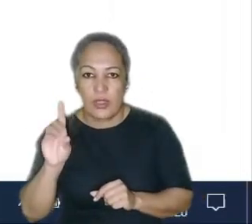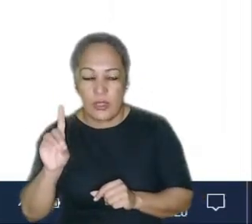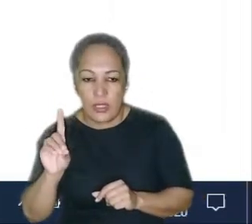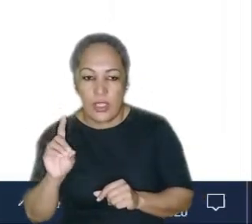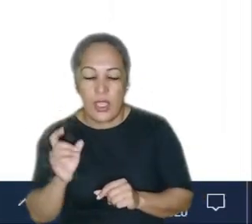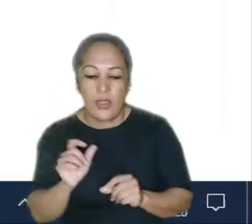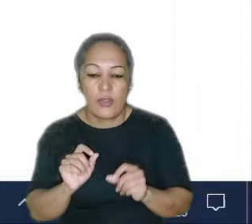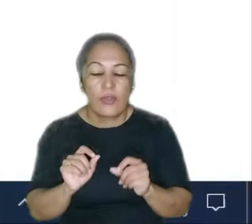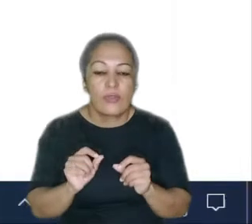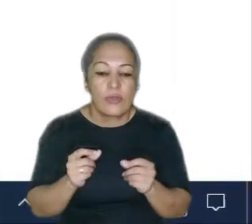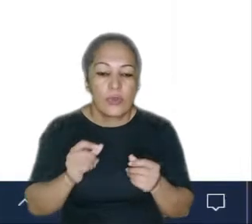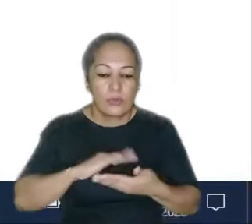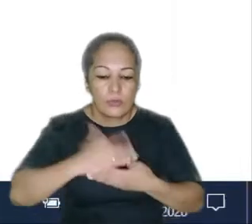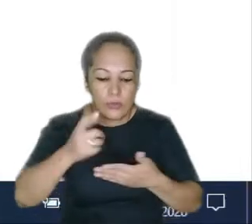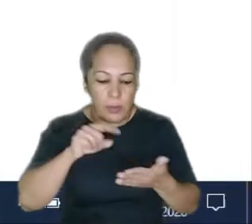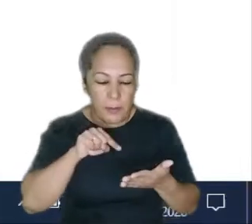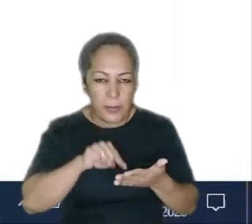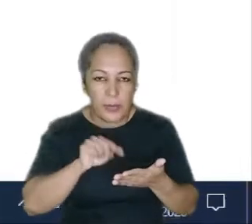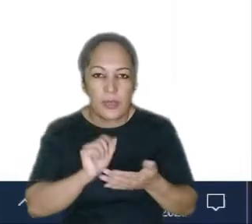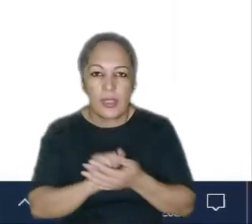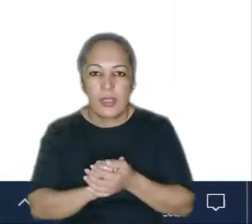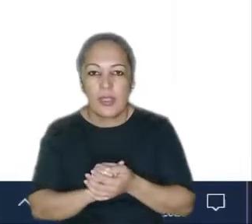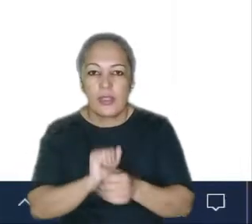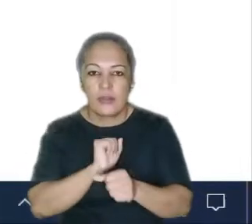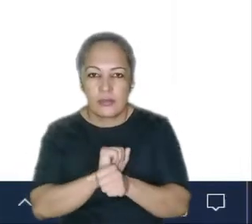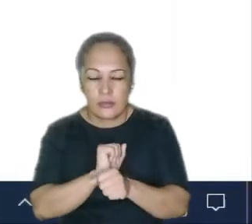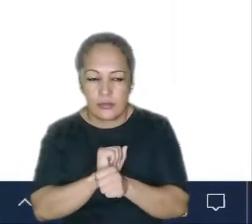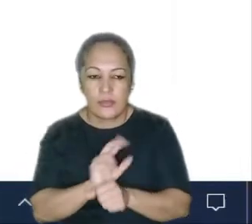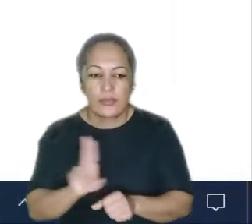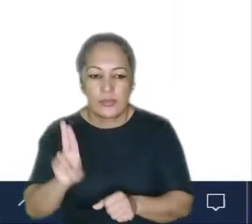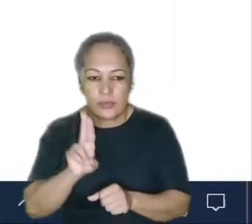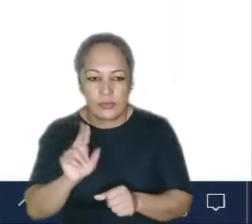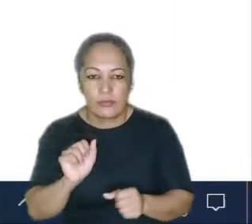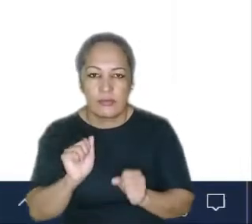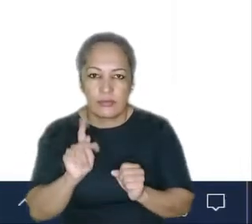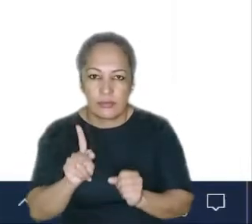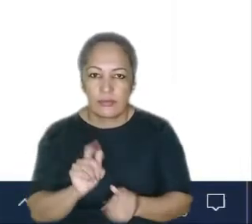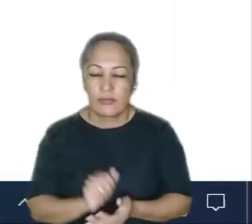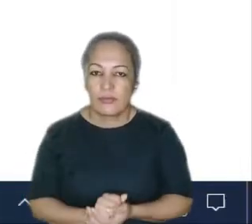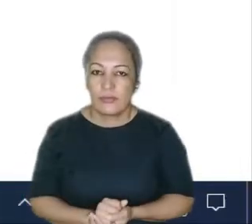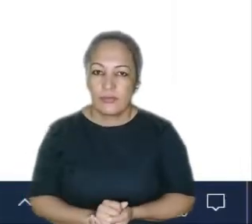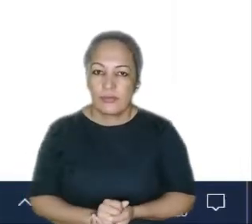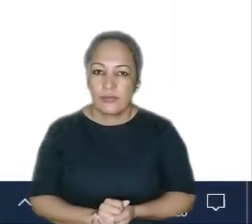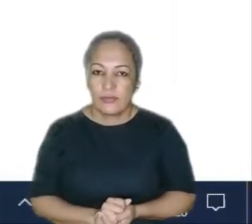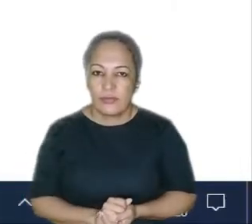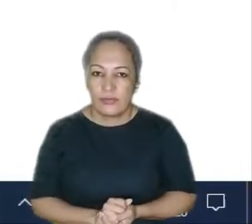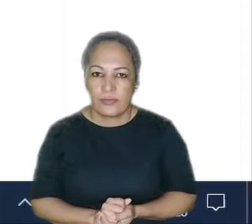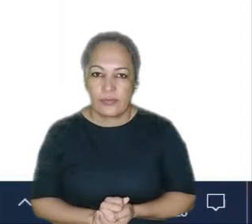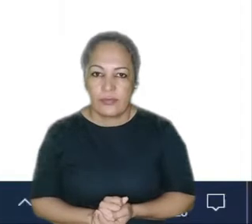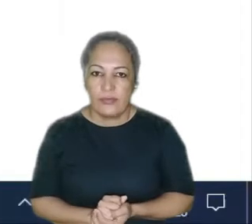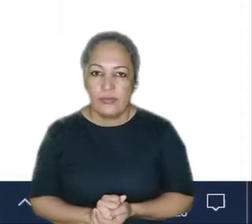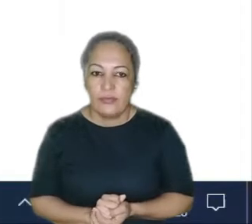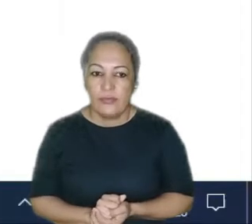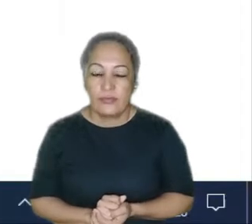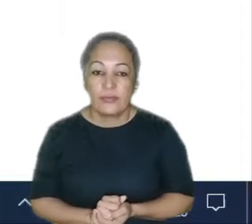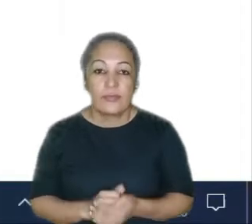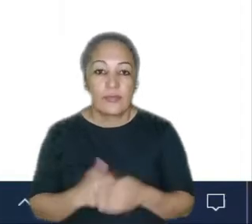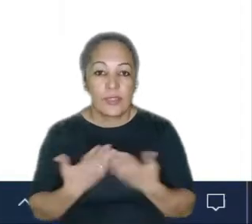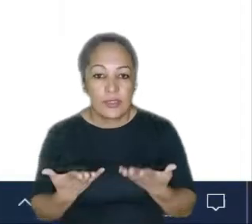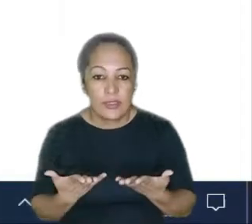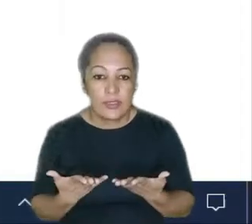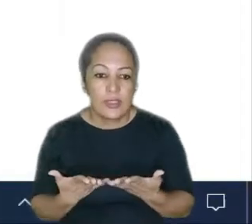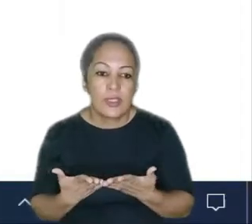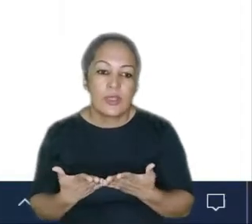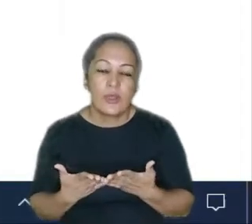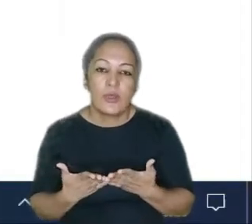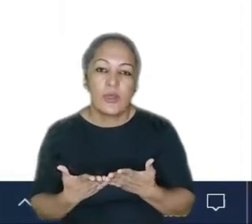ele despausa e ele fica realmente funcionando, tá bom? Para ser usado, para ser executado. Então, é nesse servidor aqui no Golfia onde